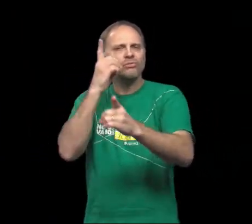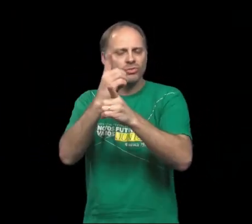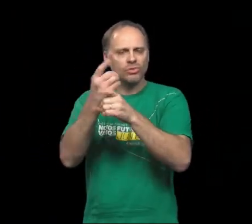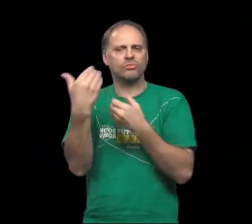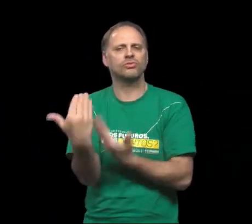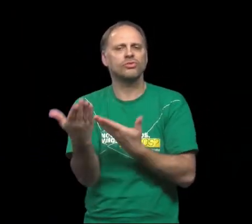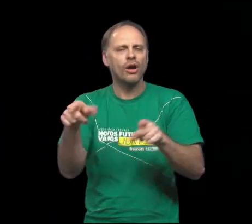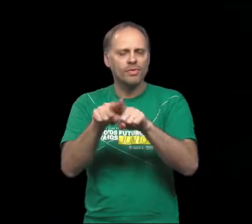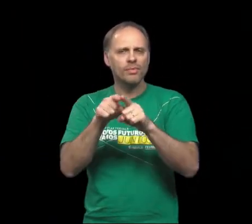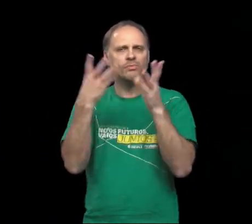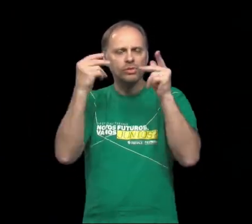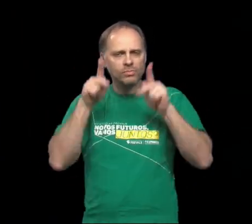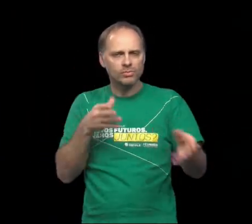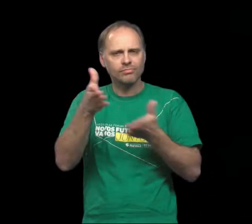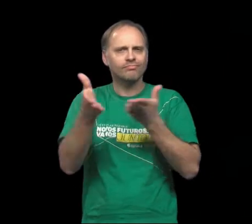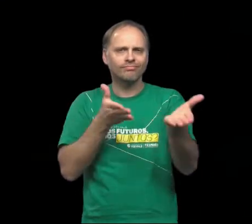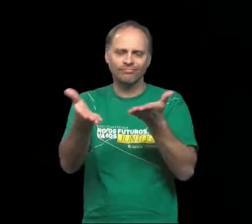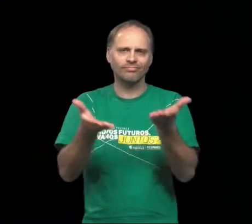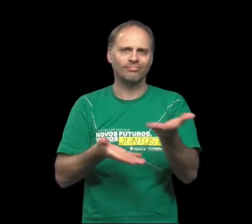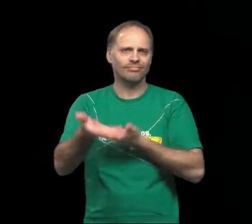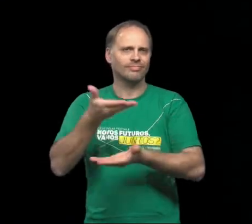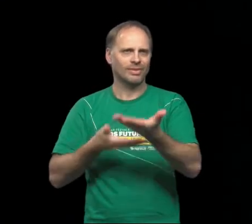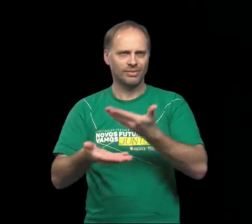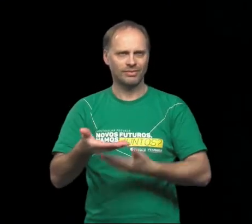de jovens e concentração de pedestres.